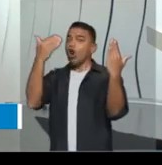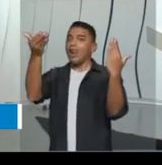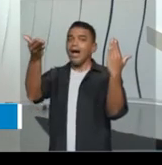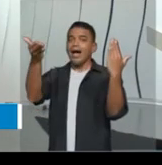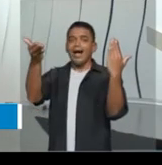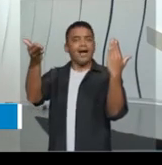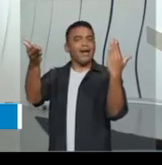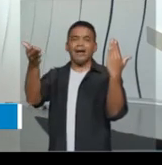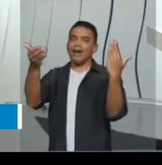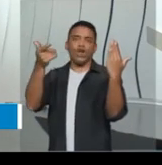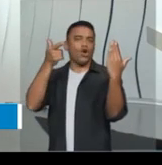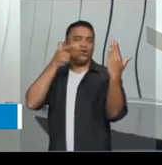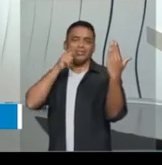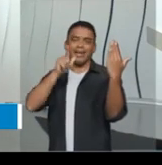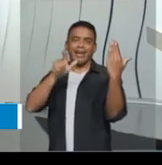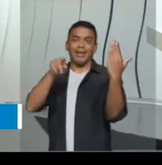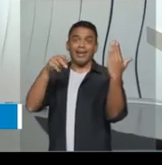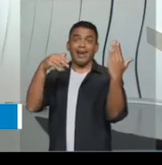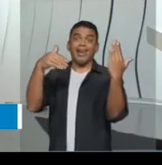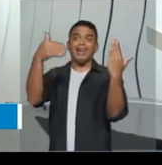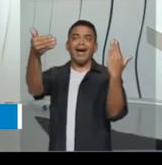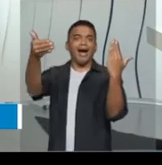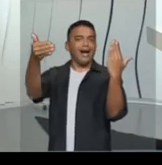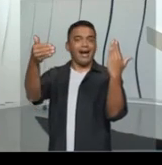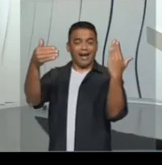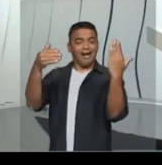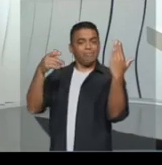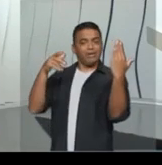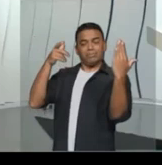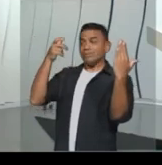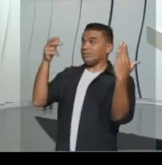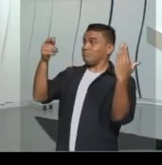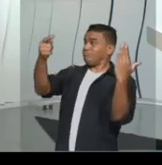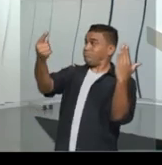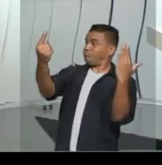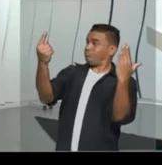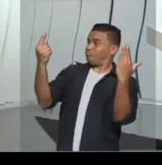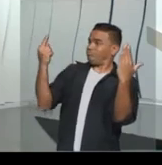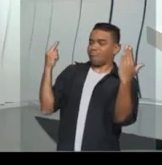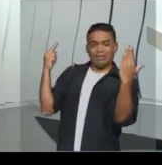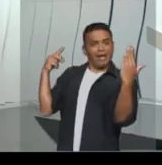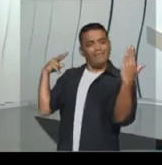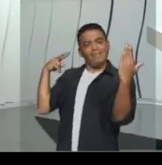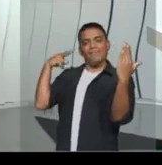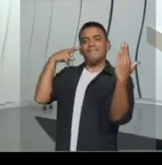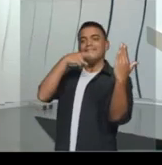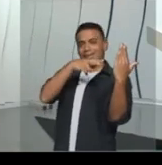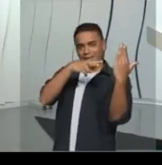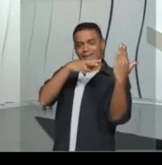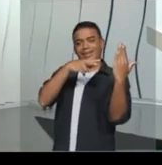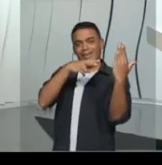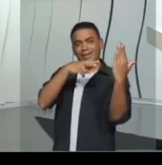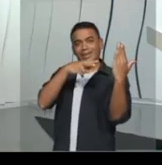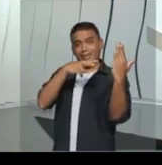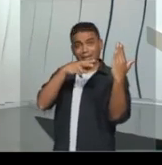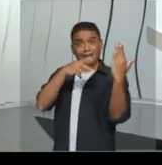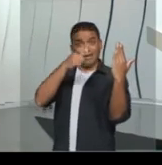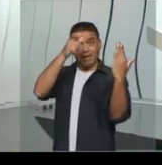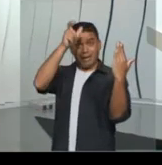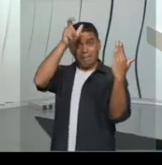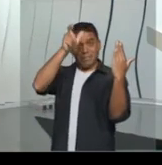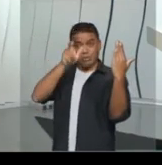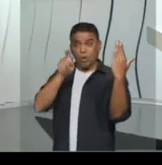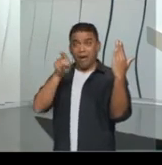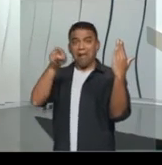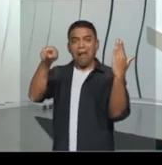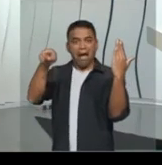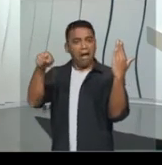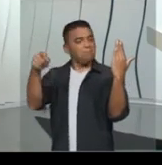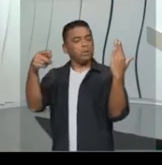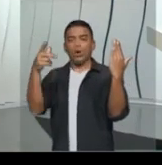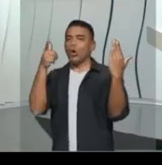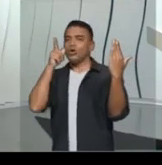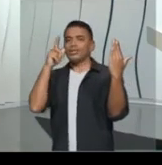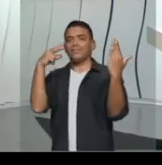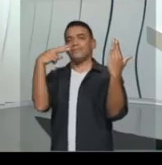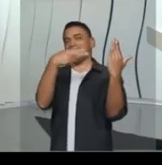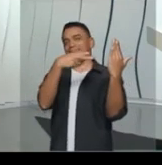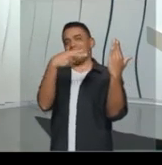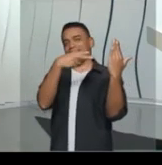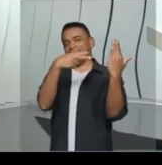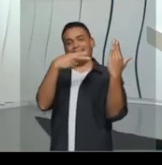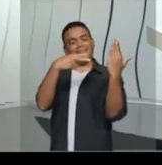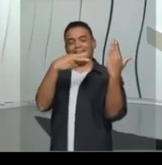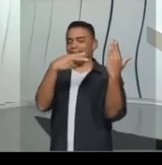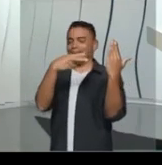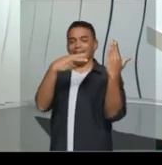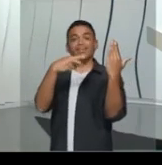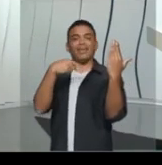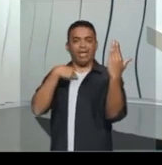ver tem que ficar do nosso lado para que o nosso raio de luz que foi refletido no espelho chegue até ela. Senão,